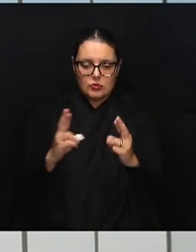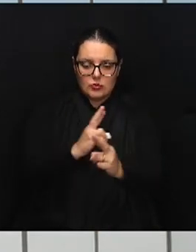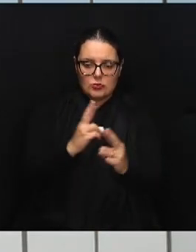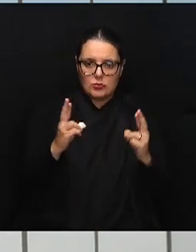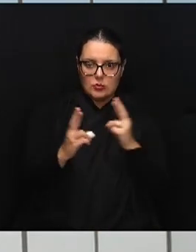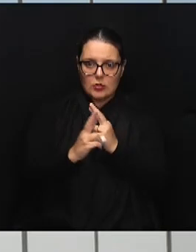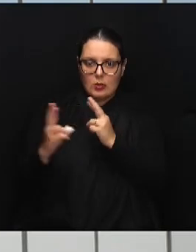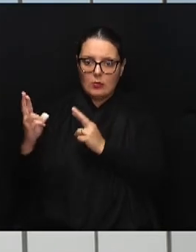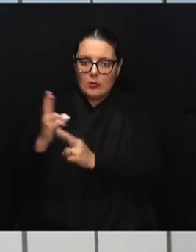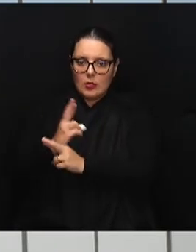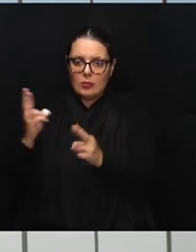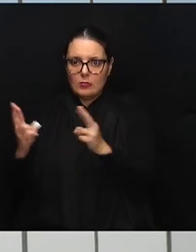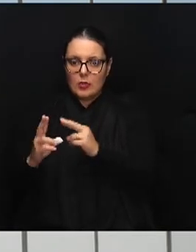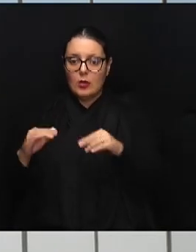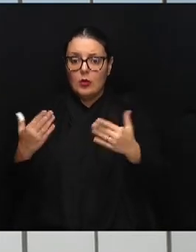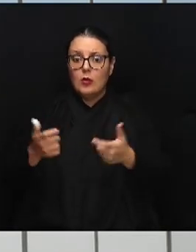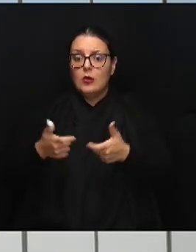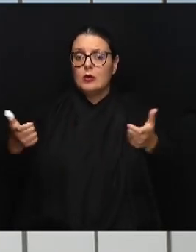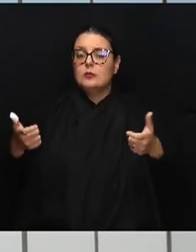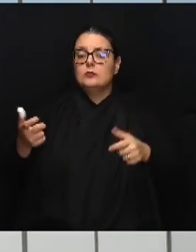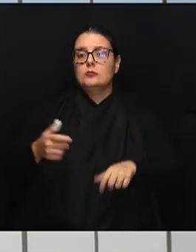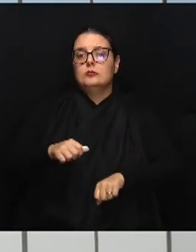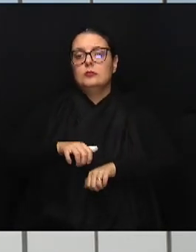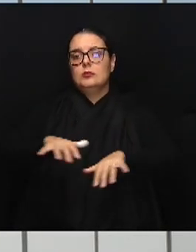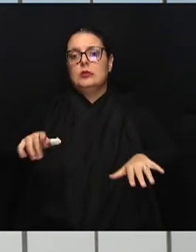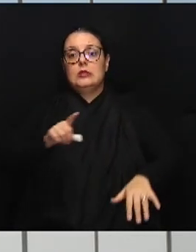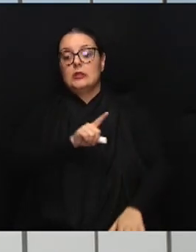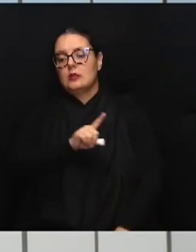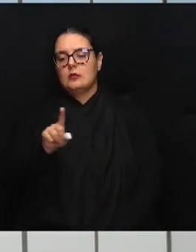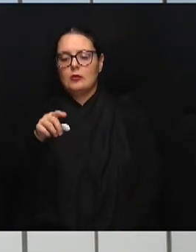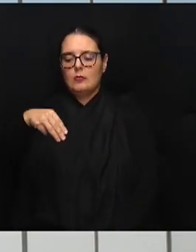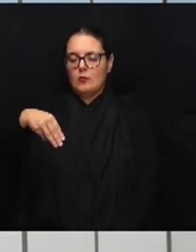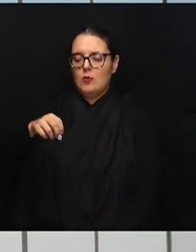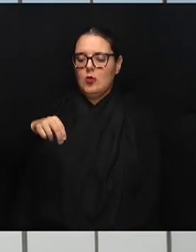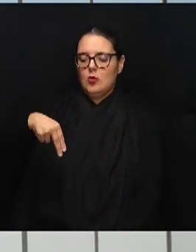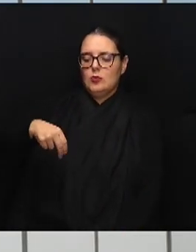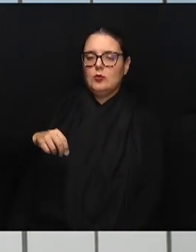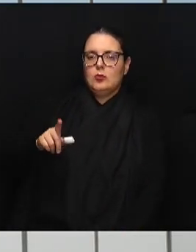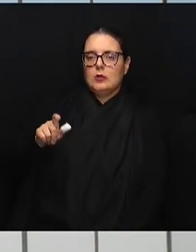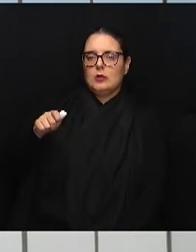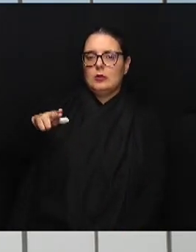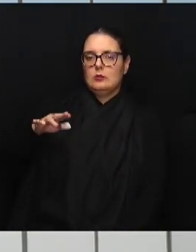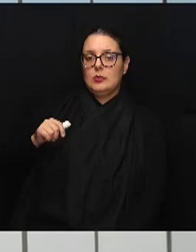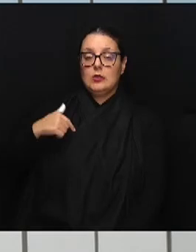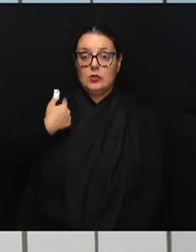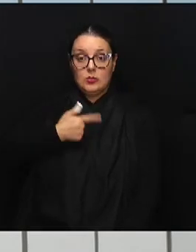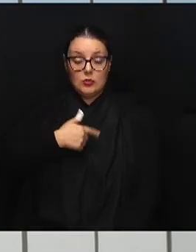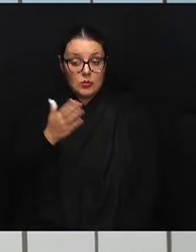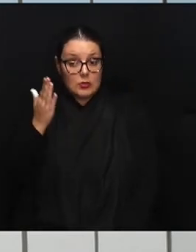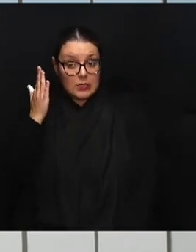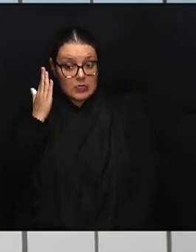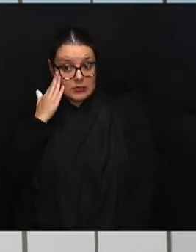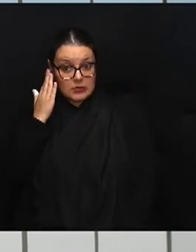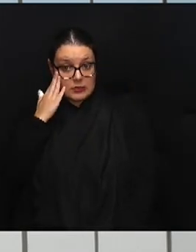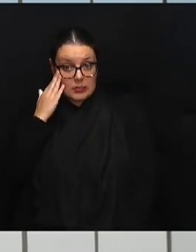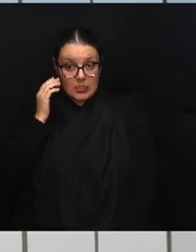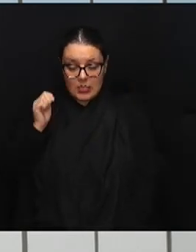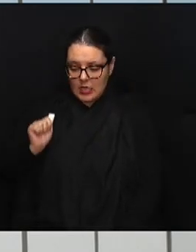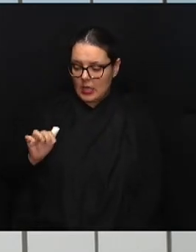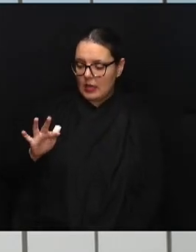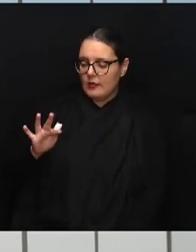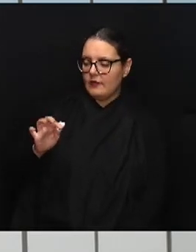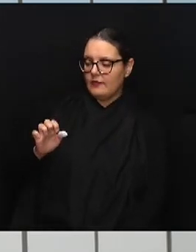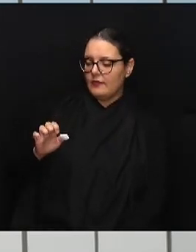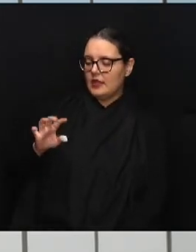a busca mais ampla possível da não monogamia? É que a gente entenda a afetividade,